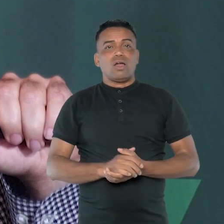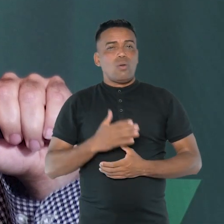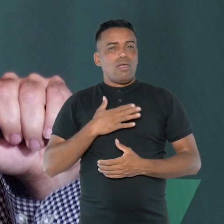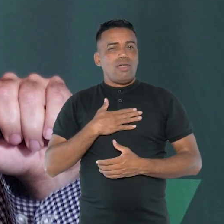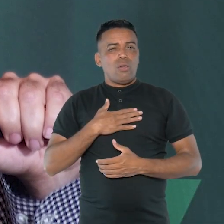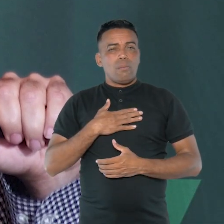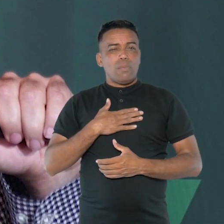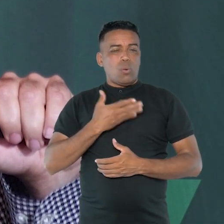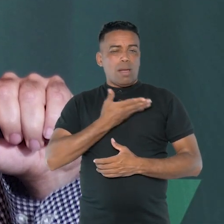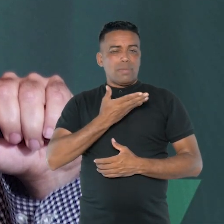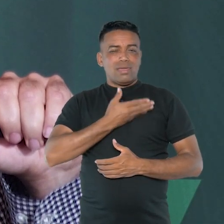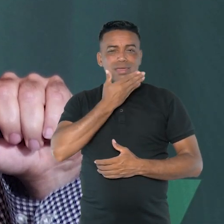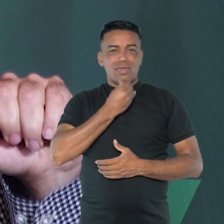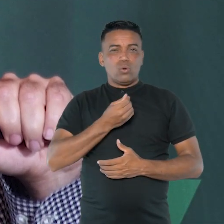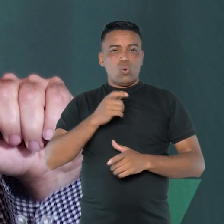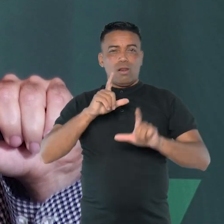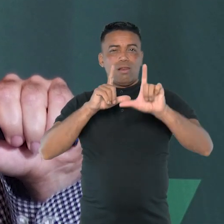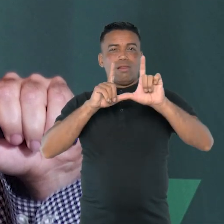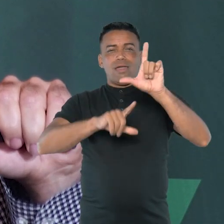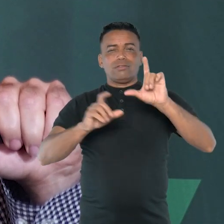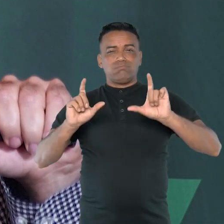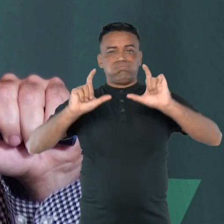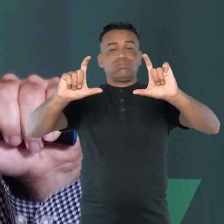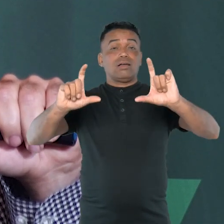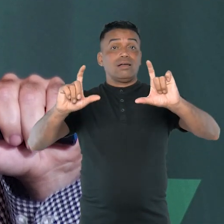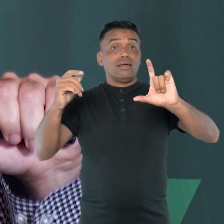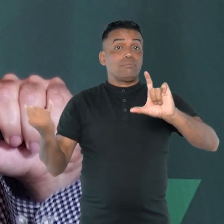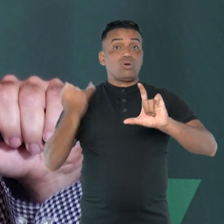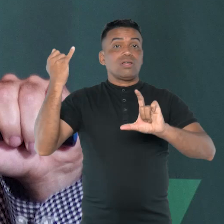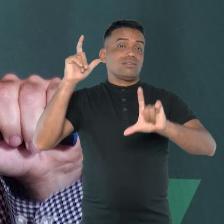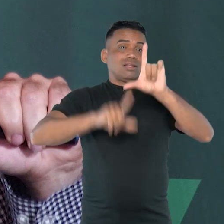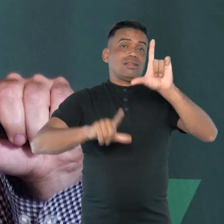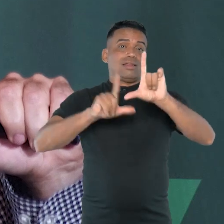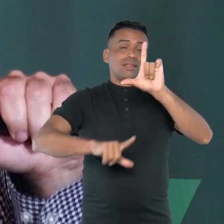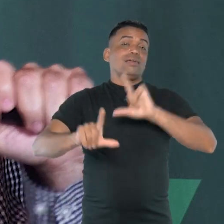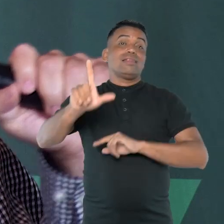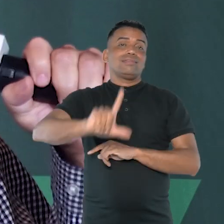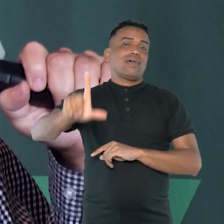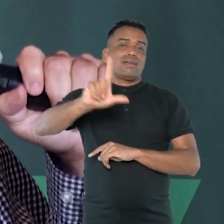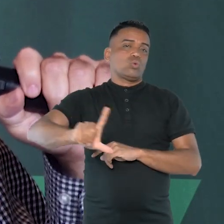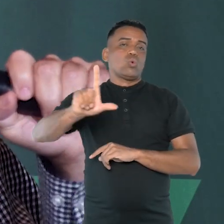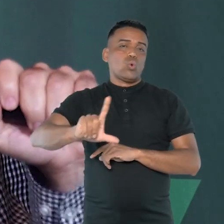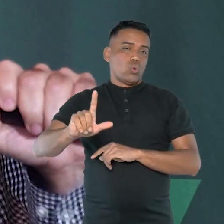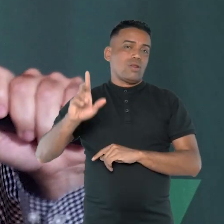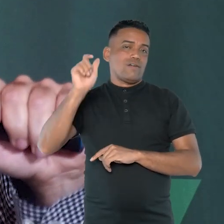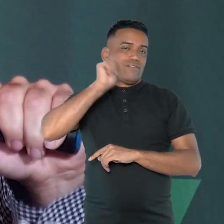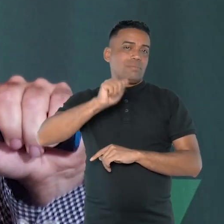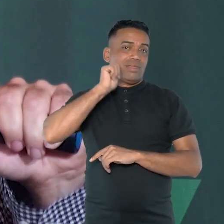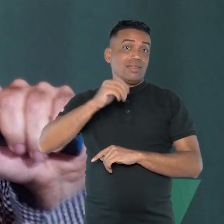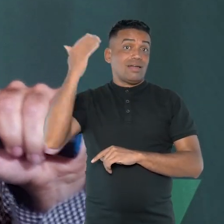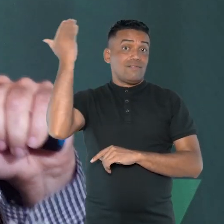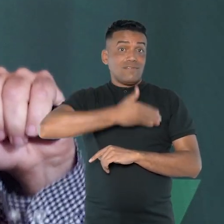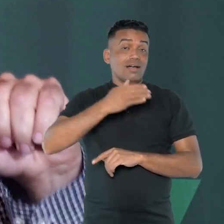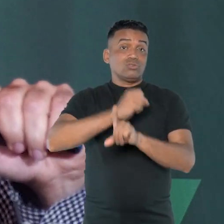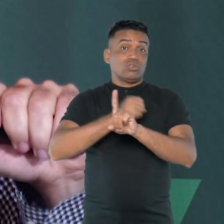brilhante e temperamental amigo destacava com todas as letras a importância da literatura feminina como um fato social novo. Isso depois